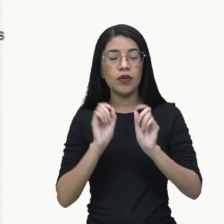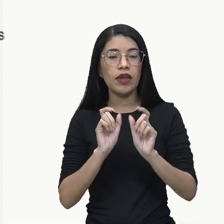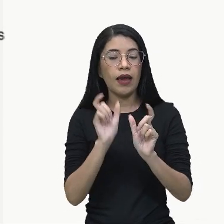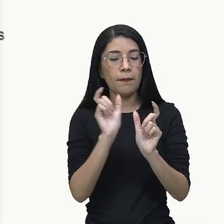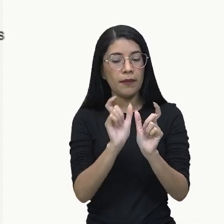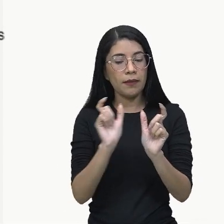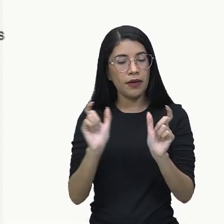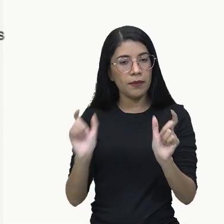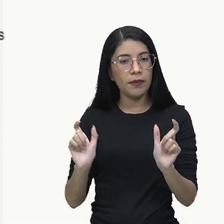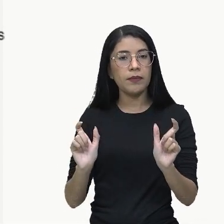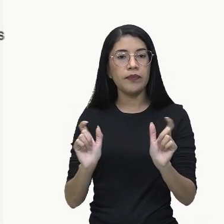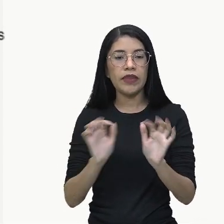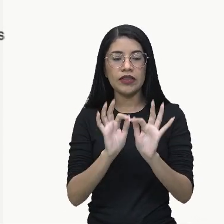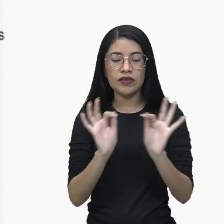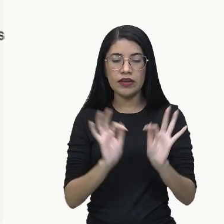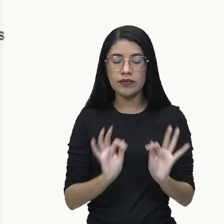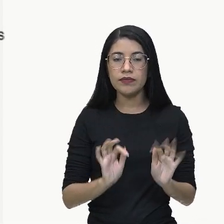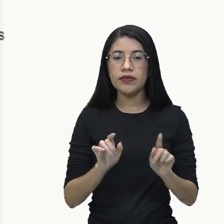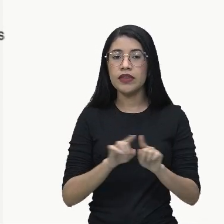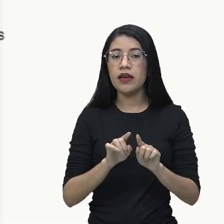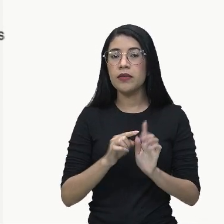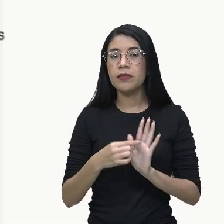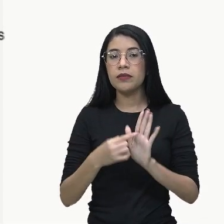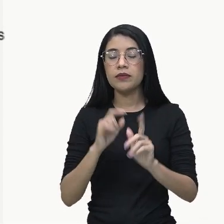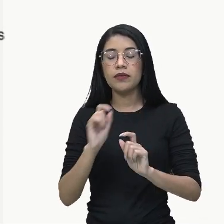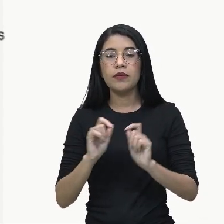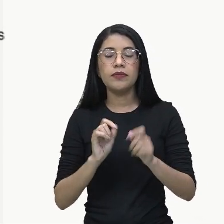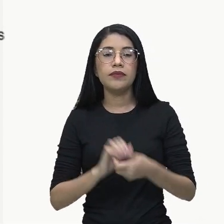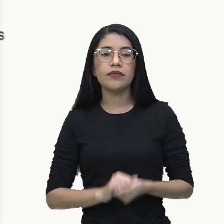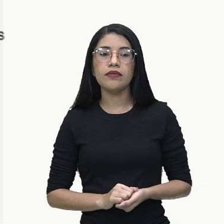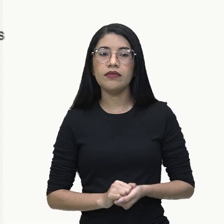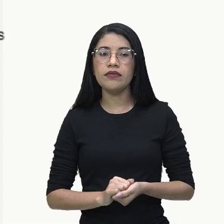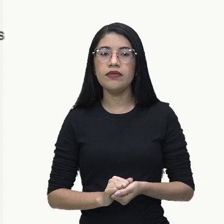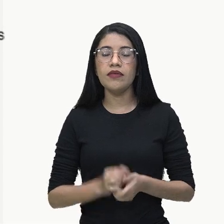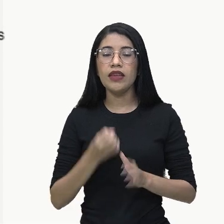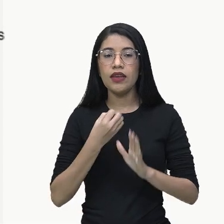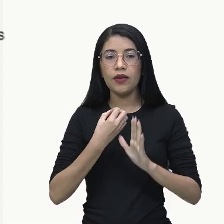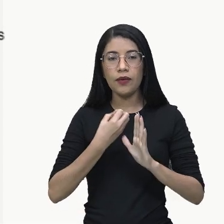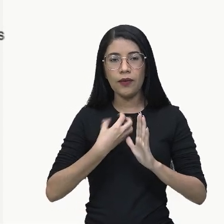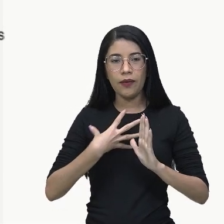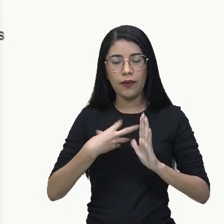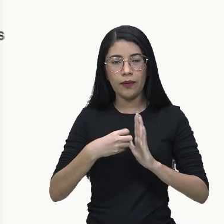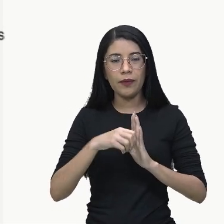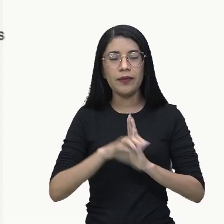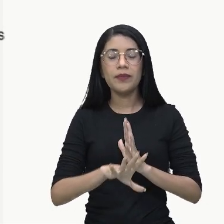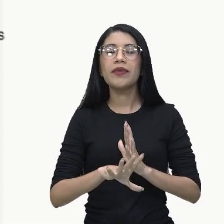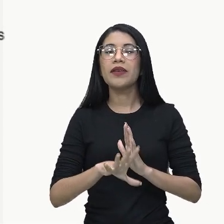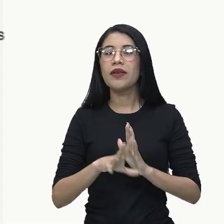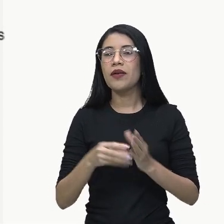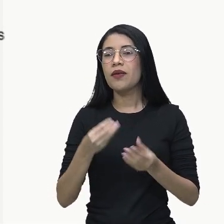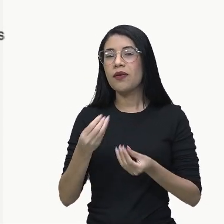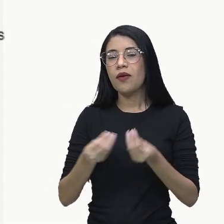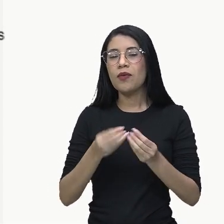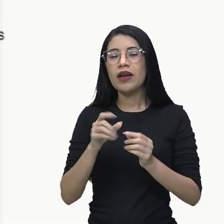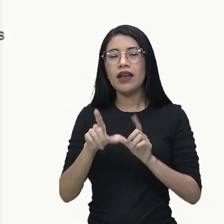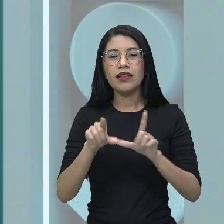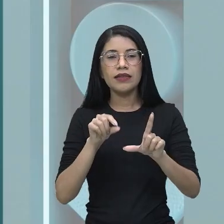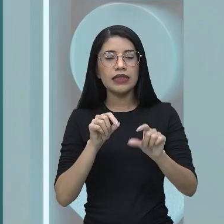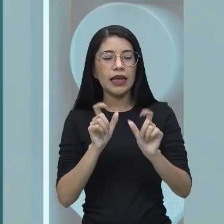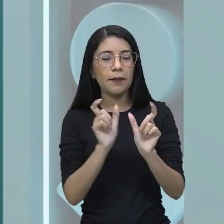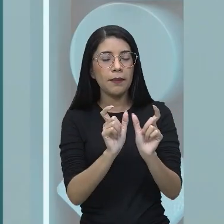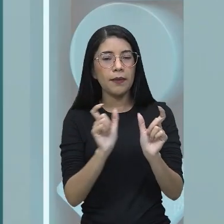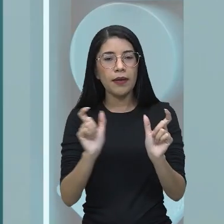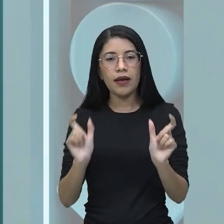palavras essas expressões exatamente a ideia de que o eu lírico tem observem a escolhe a seleção das palavras para